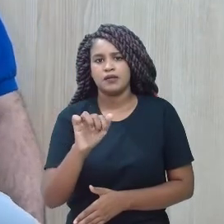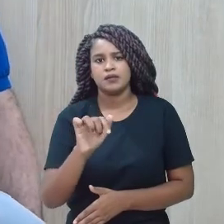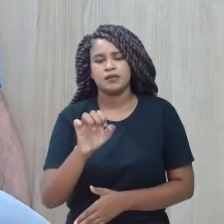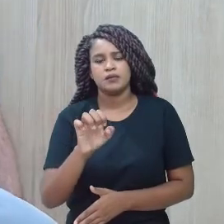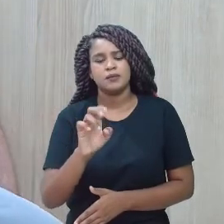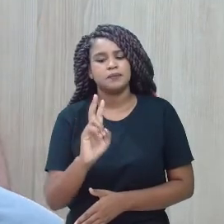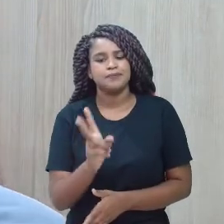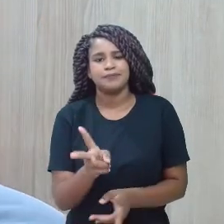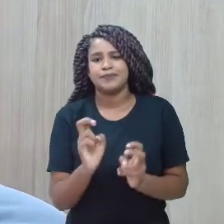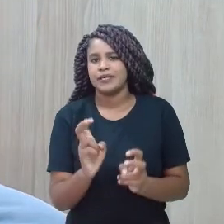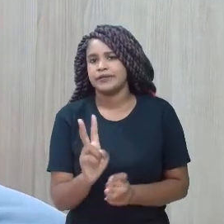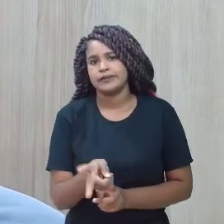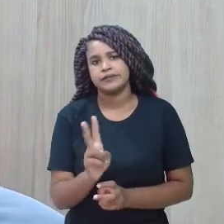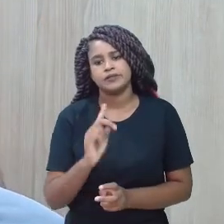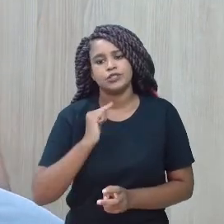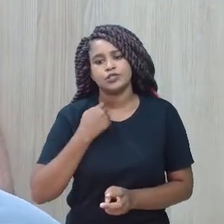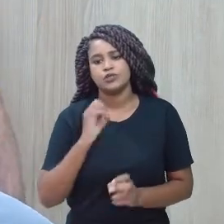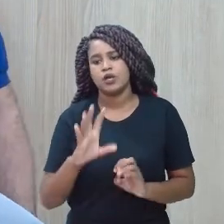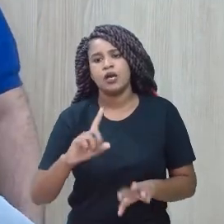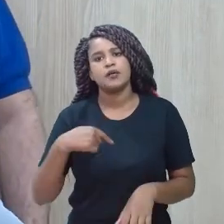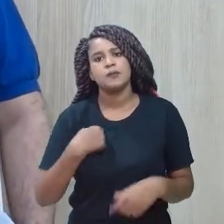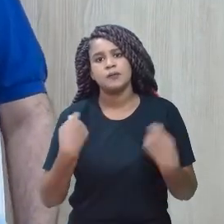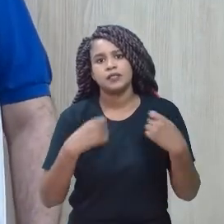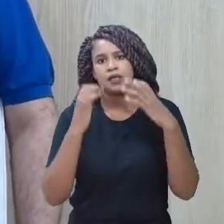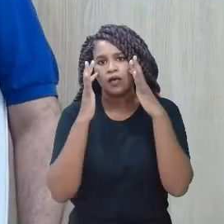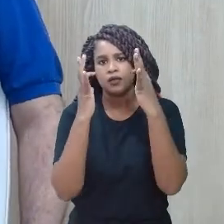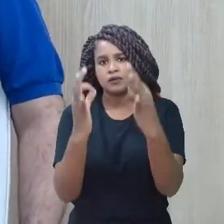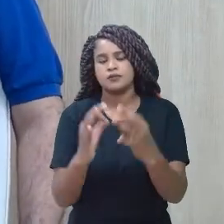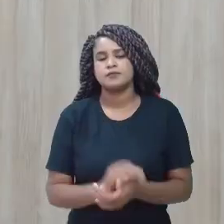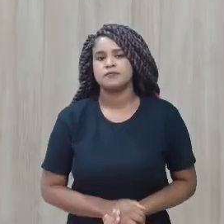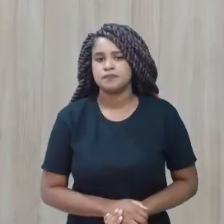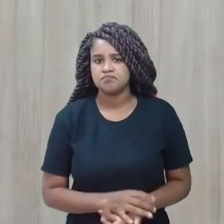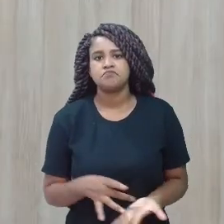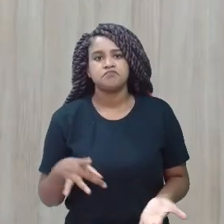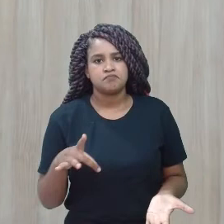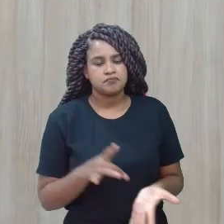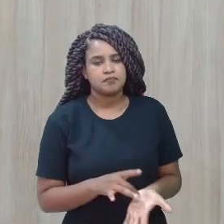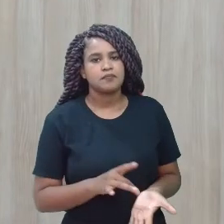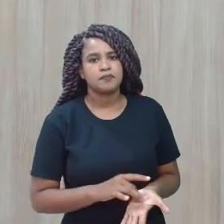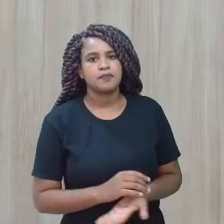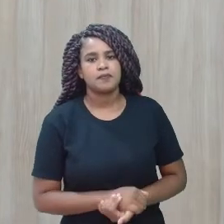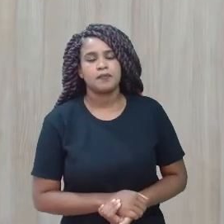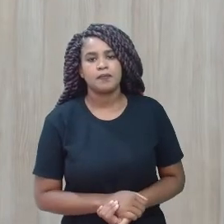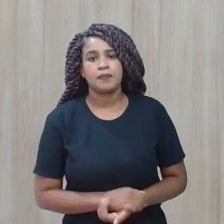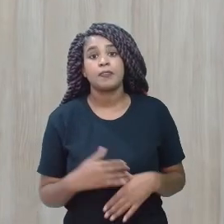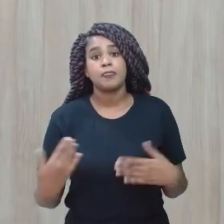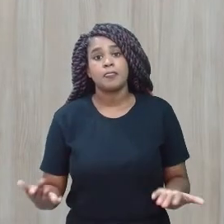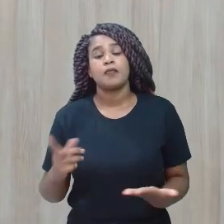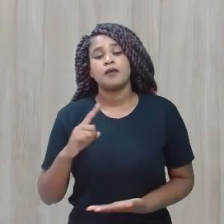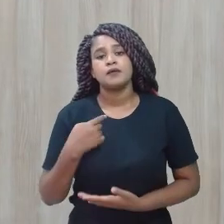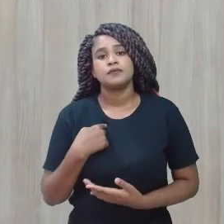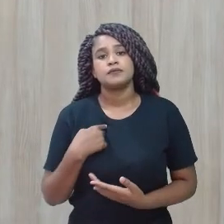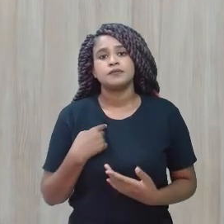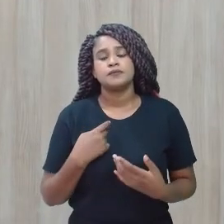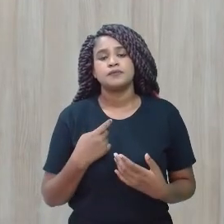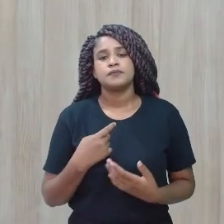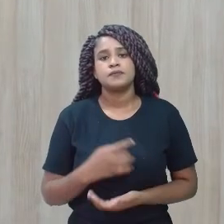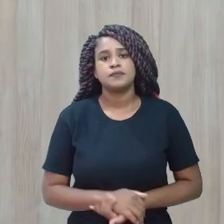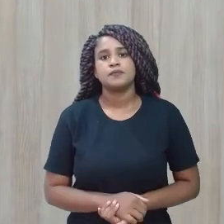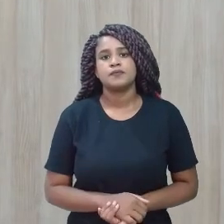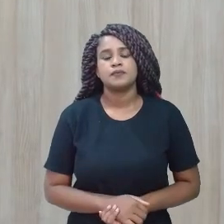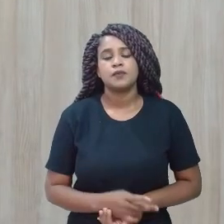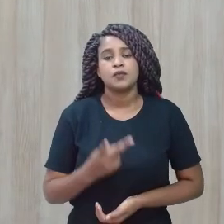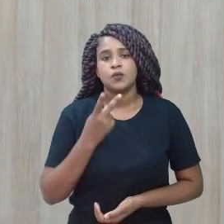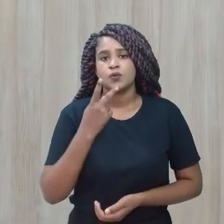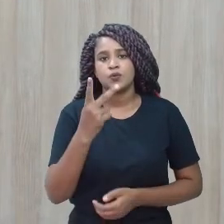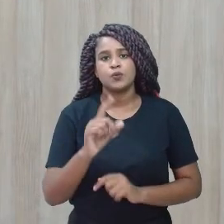gente ficarmos atentos. Ligados, isso. E aí a gente fala, né, como a gente falou aqui, que o